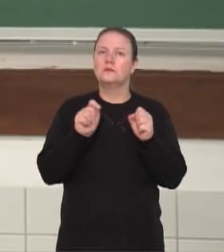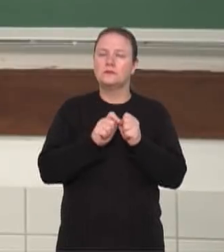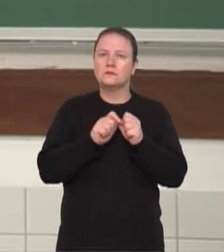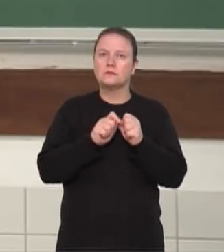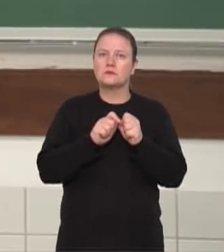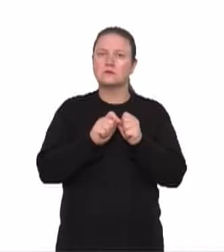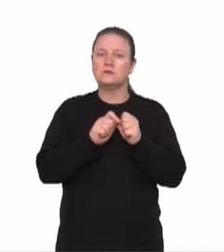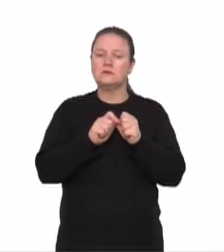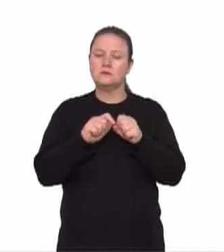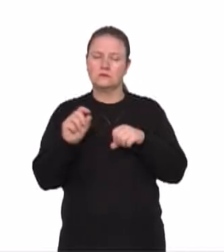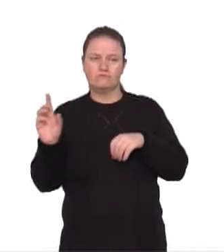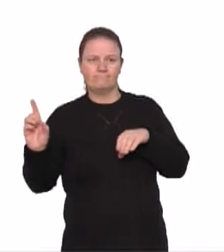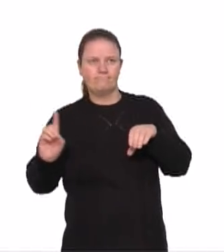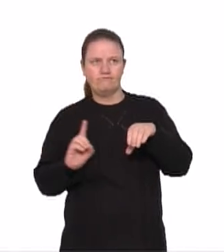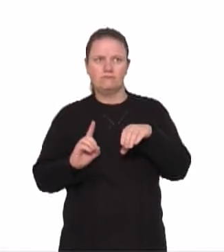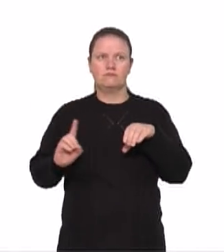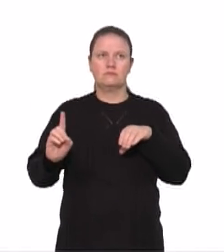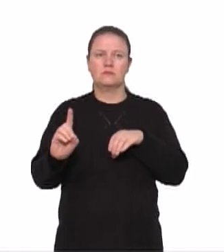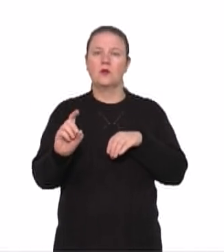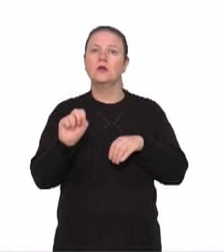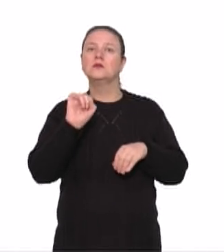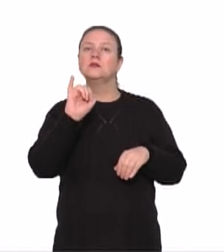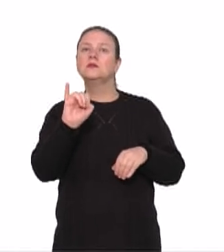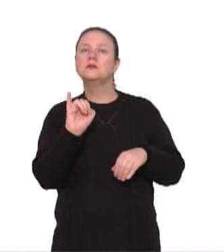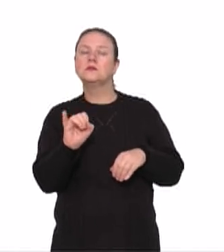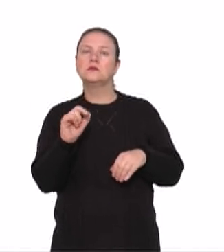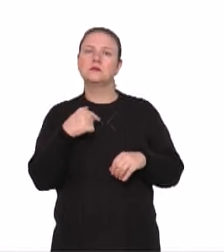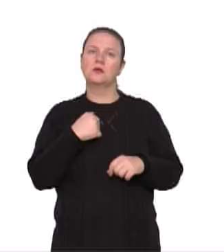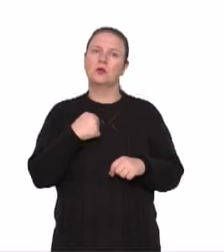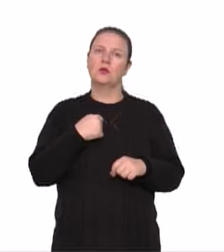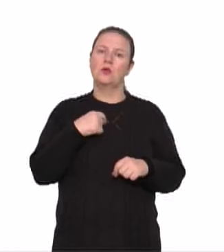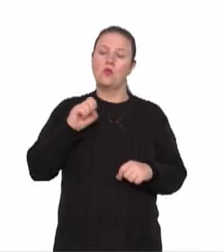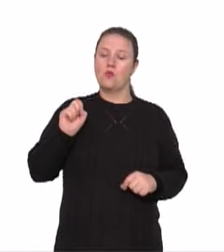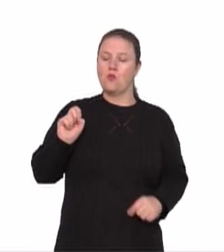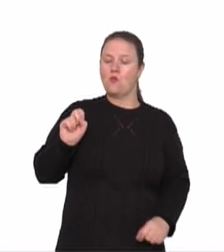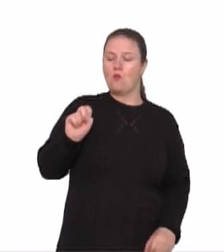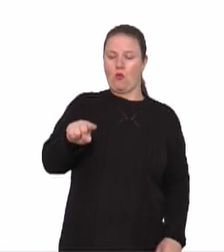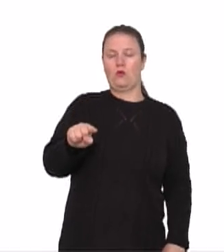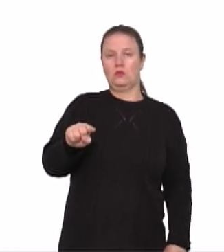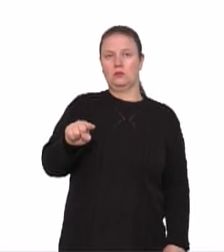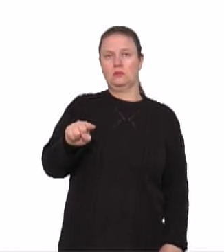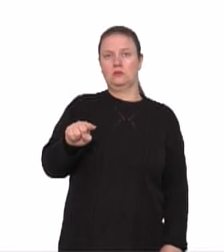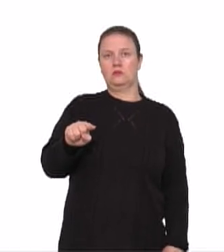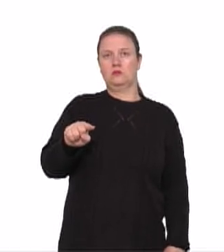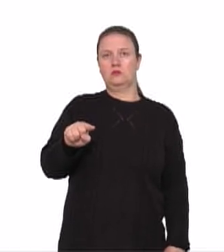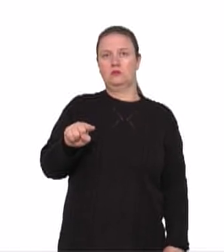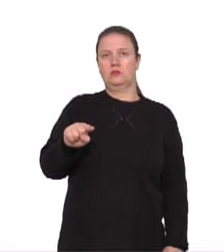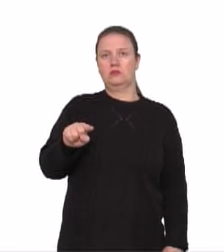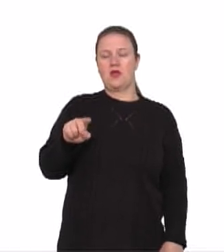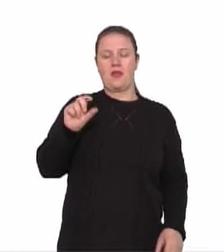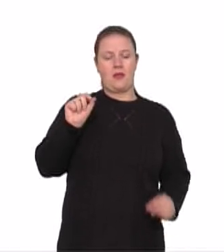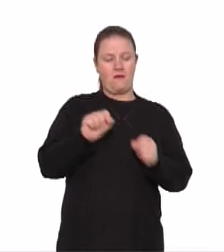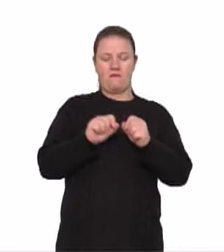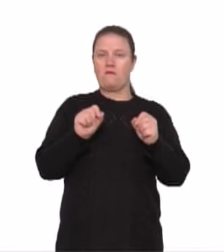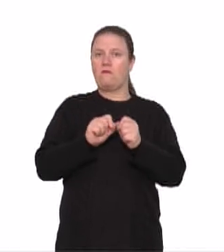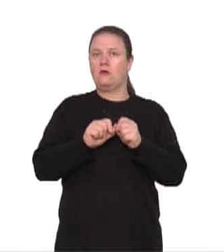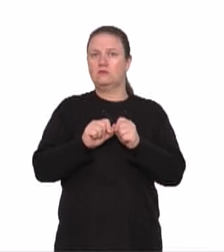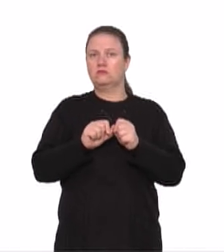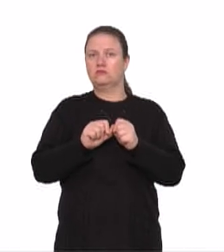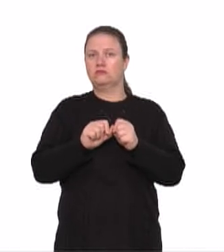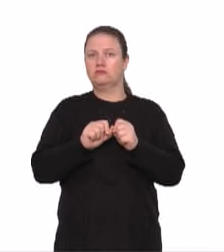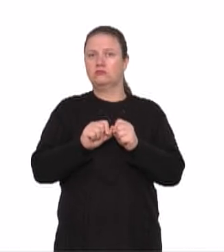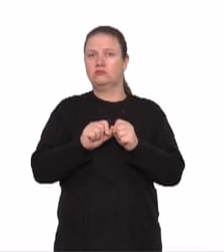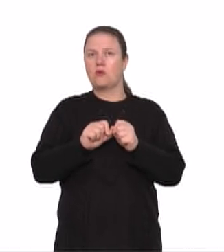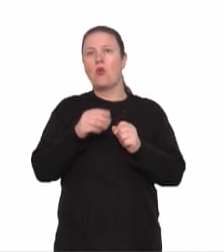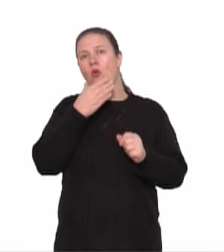cruzamento. Aí, se eu tivesse colocado um ponto após a palavra fez, se eu fizesse a